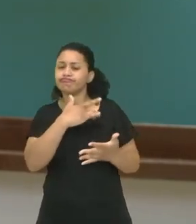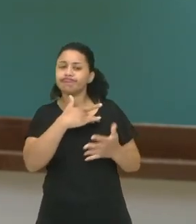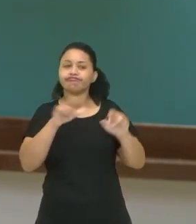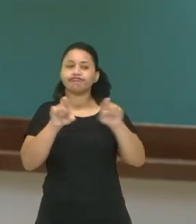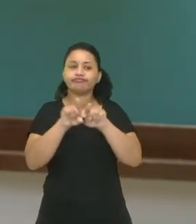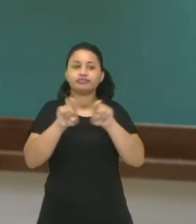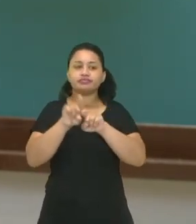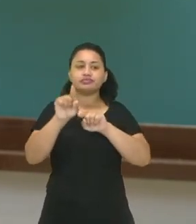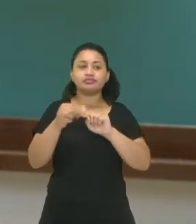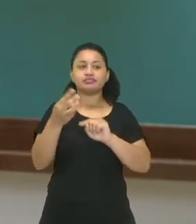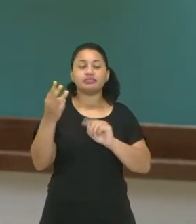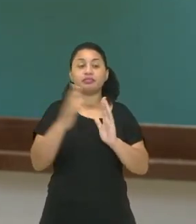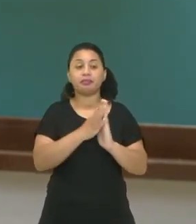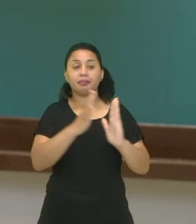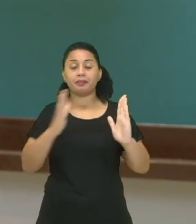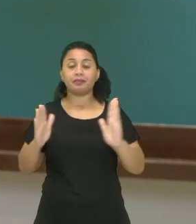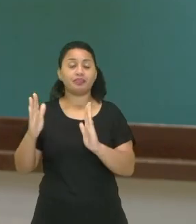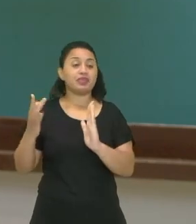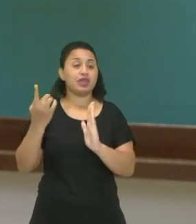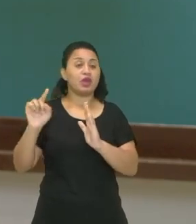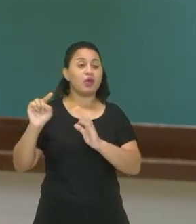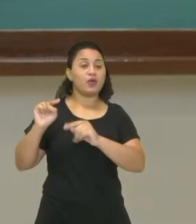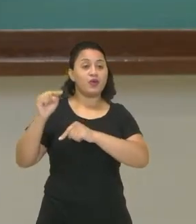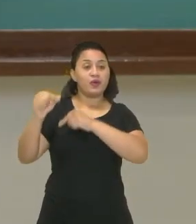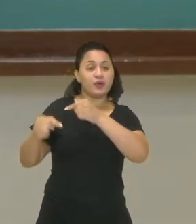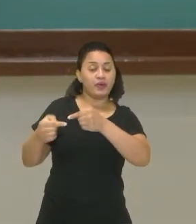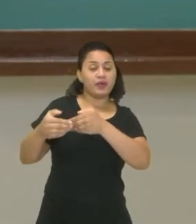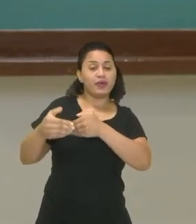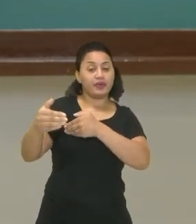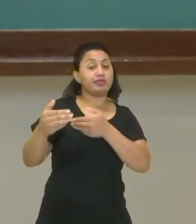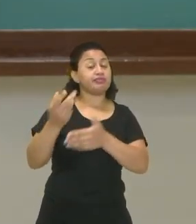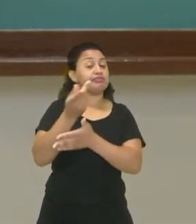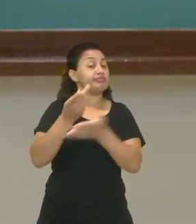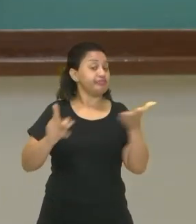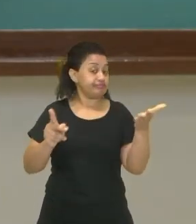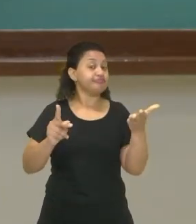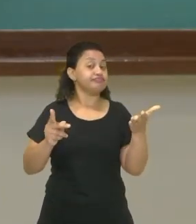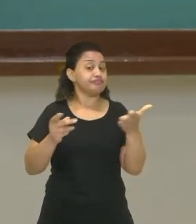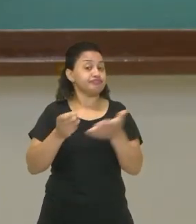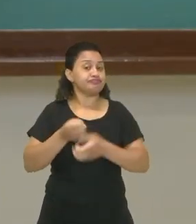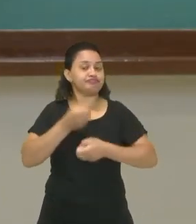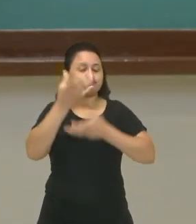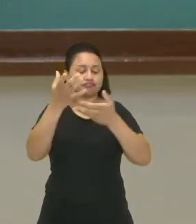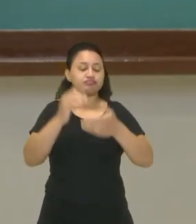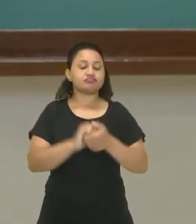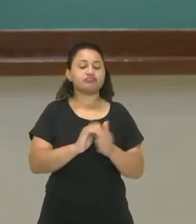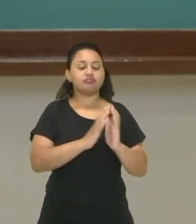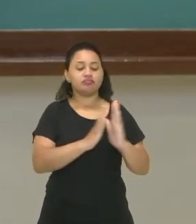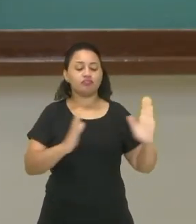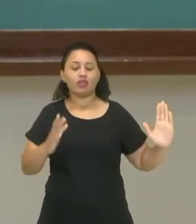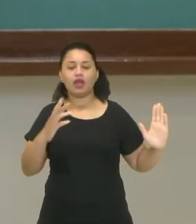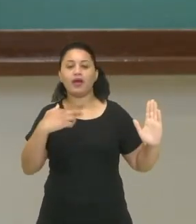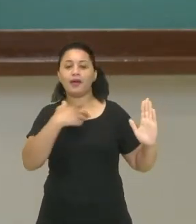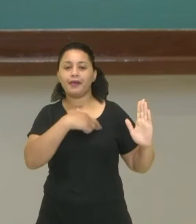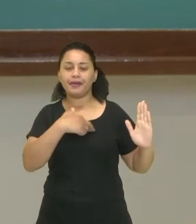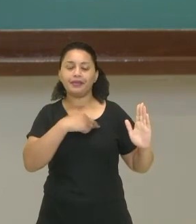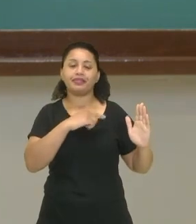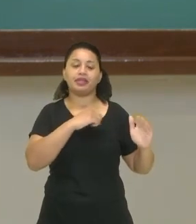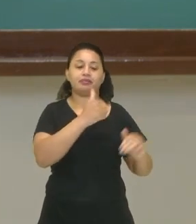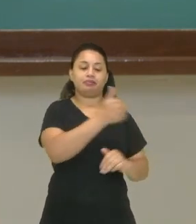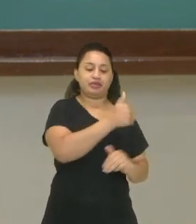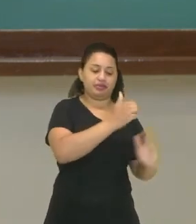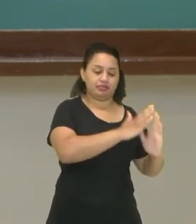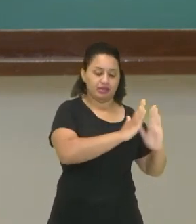a terceira e última geração da poesia. Lembrando, no romantismo nós temos a primeira geração,